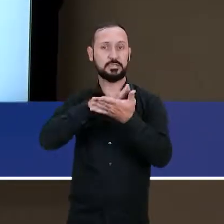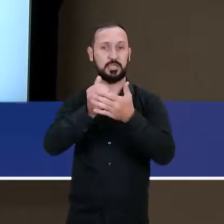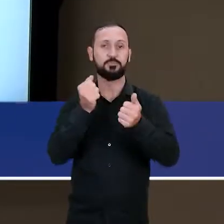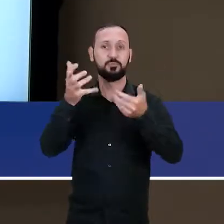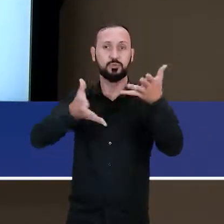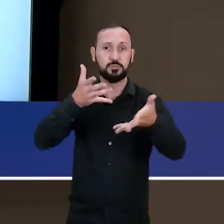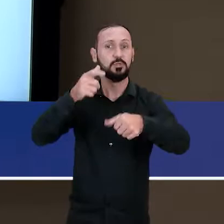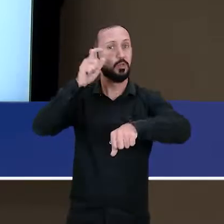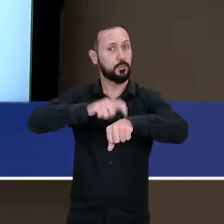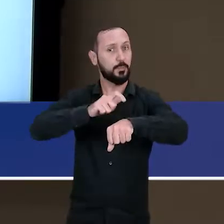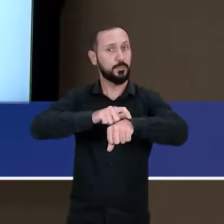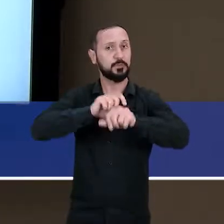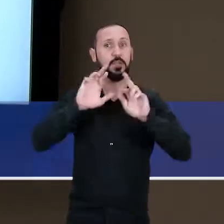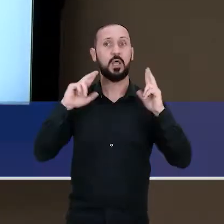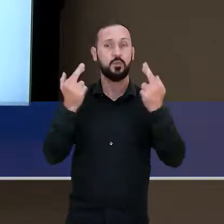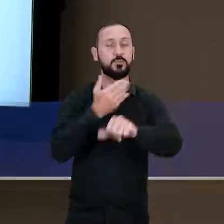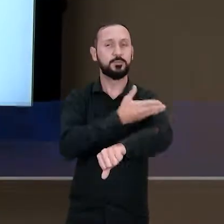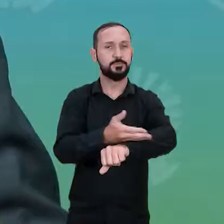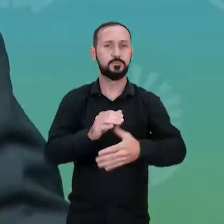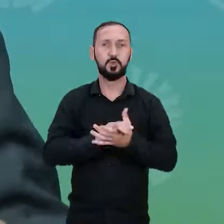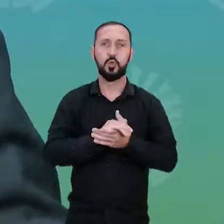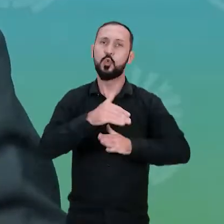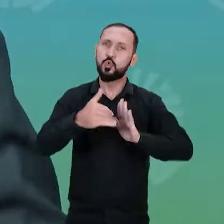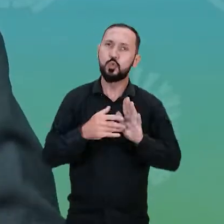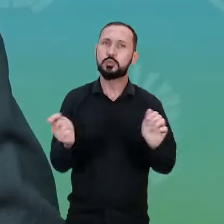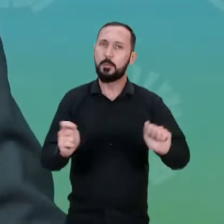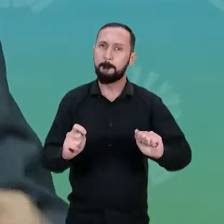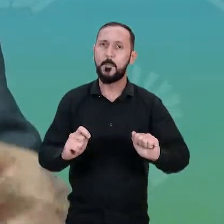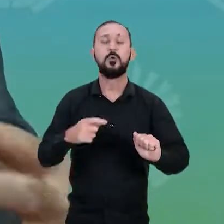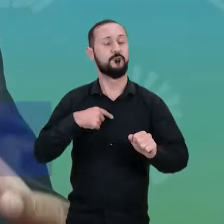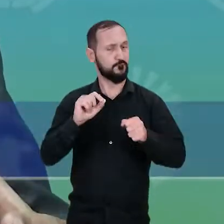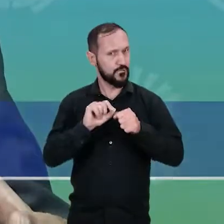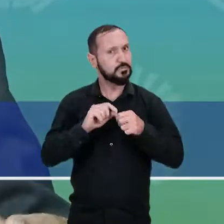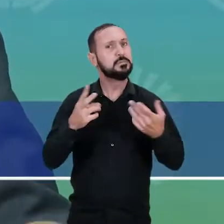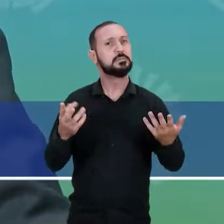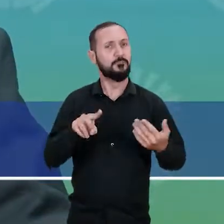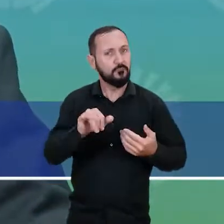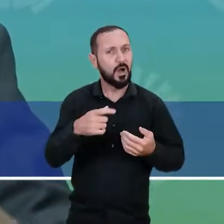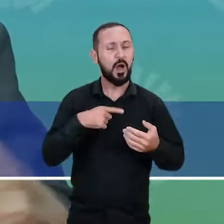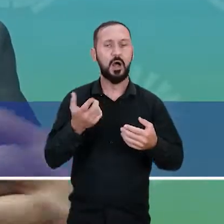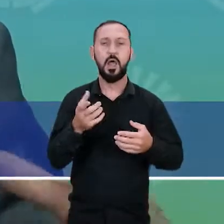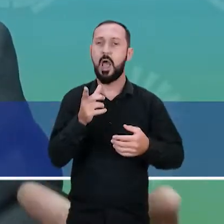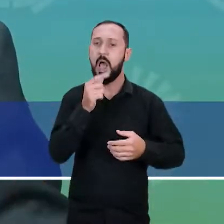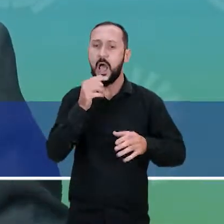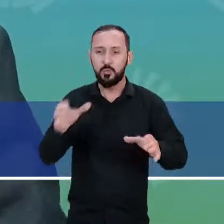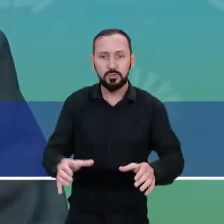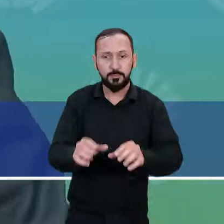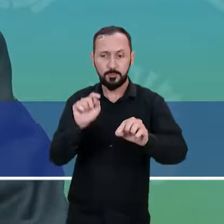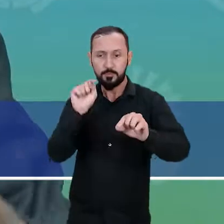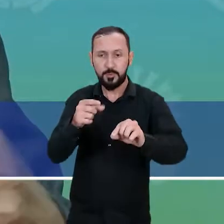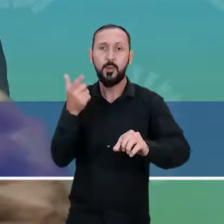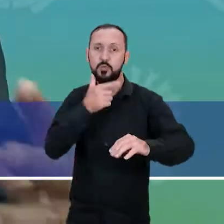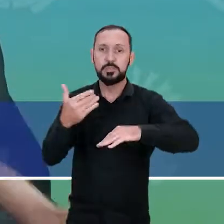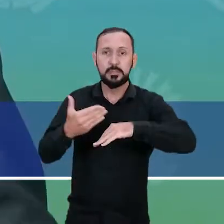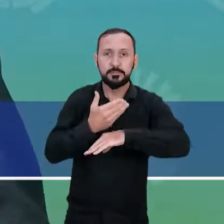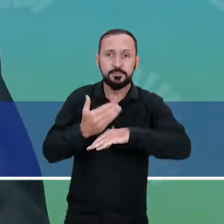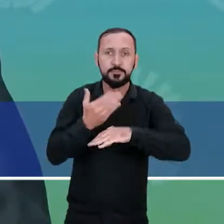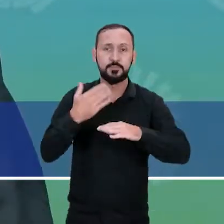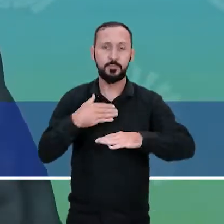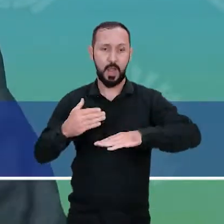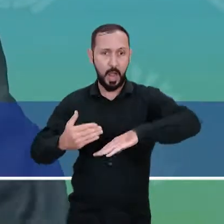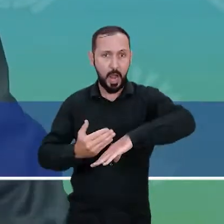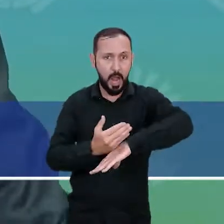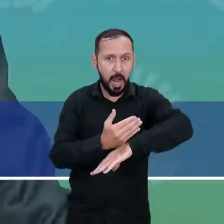tradução de intérpretes de Libras durante as sessões. Nós estamos fazendo tudo aquilo que é possível. Acesso aos bebedouros, rampas